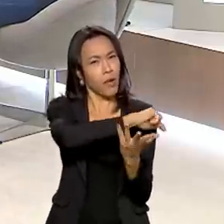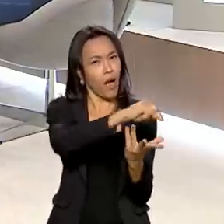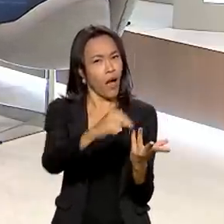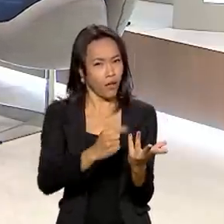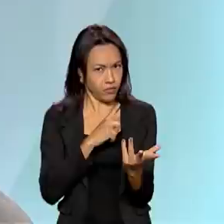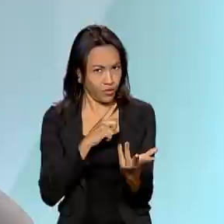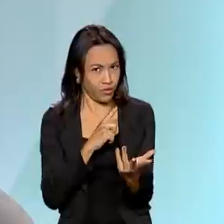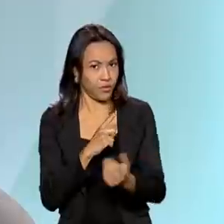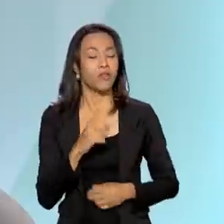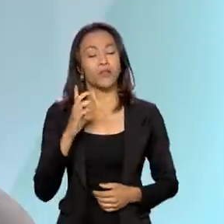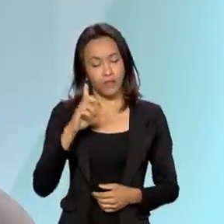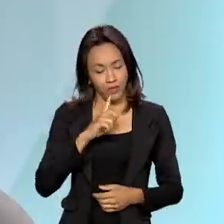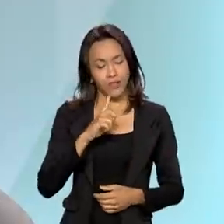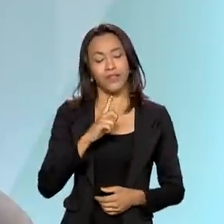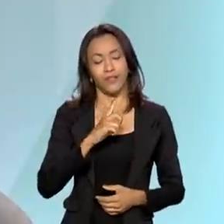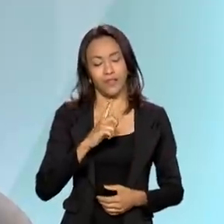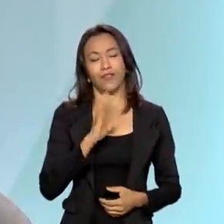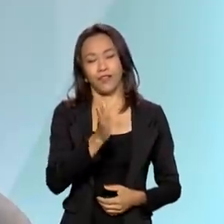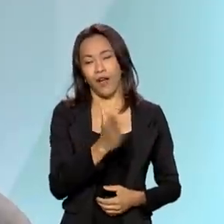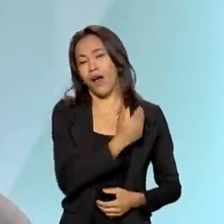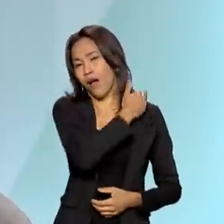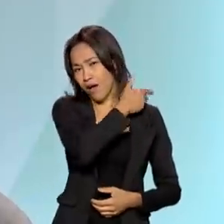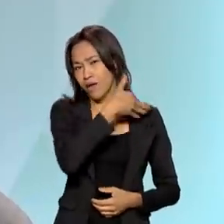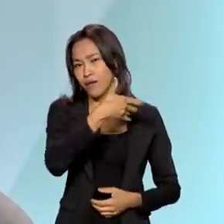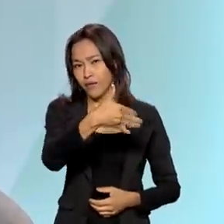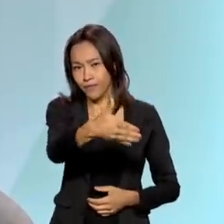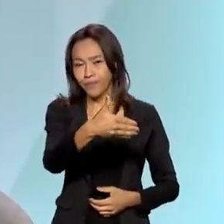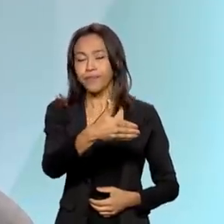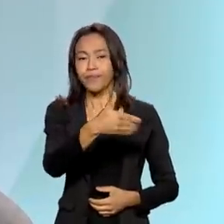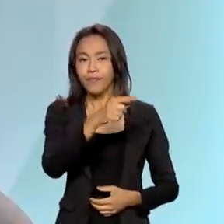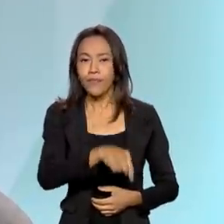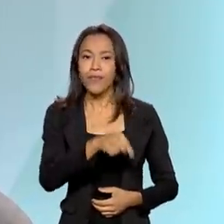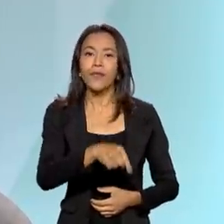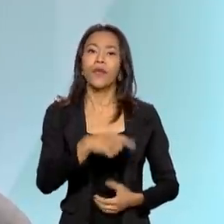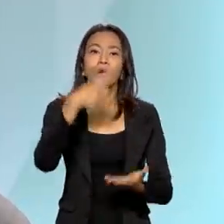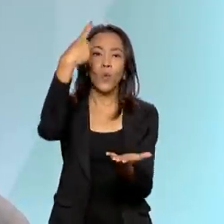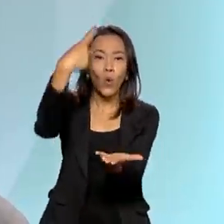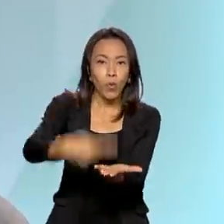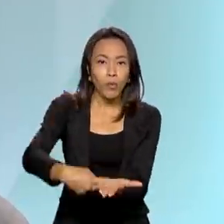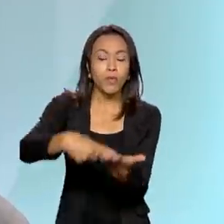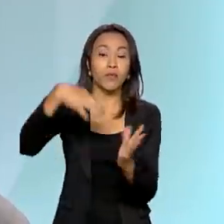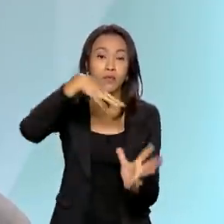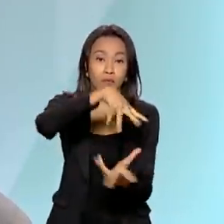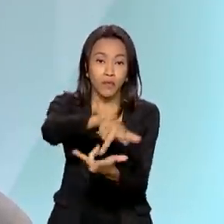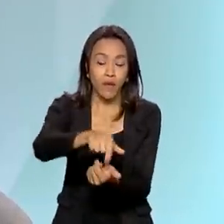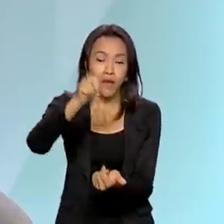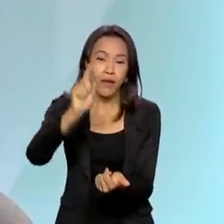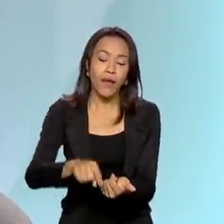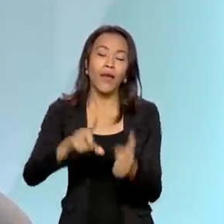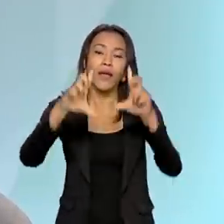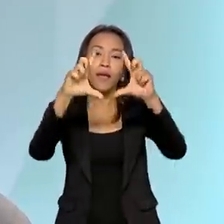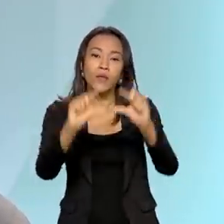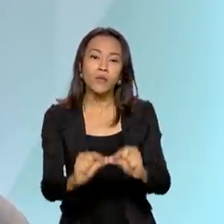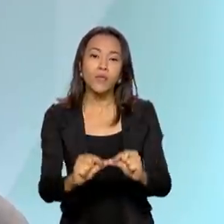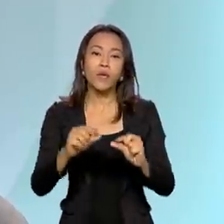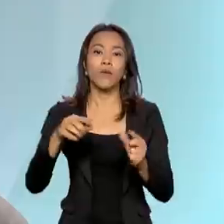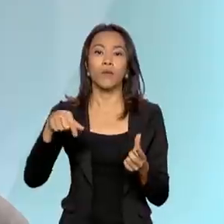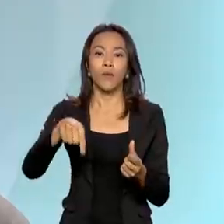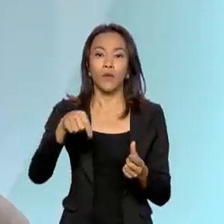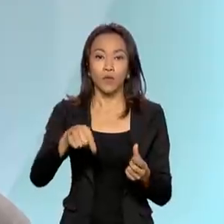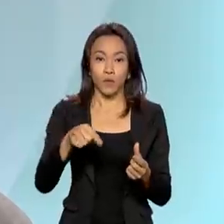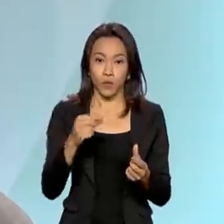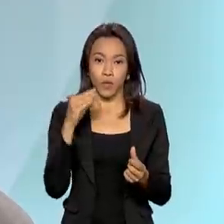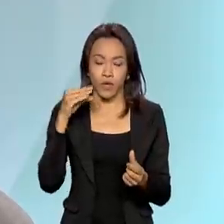que já vinham dentro dos compromissos nacionais determinados, que é um compromisso de redução de emissões de gás de efeito estufa,